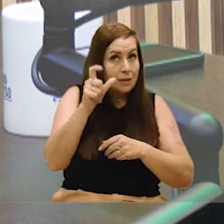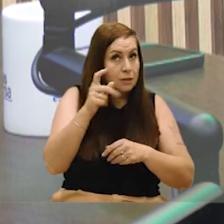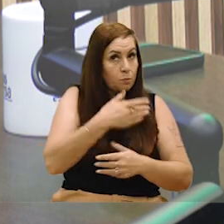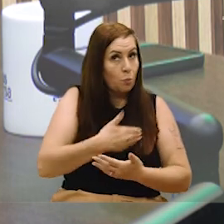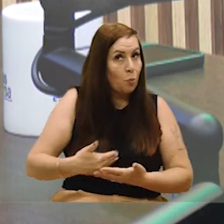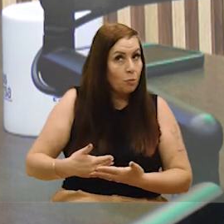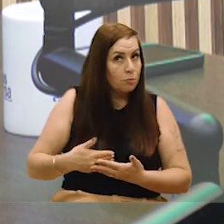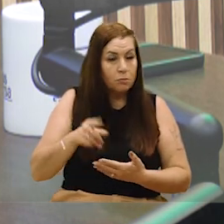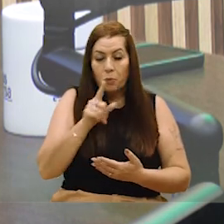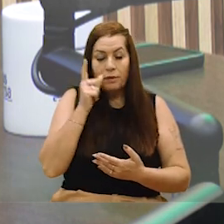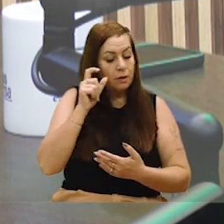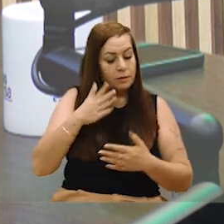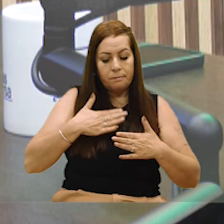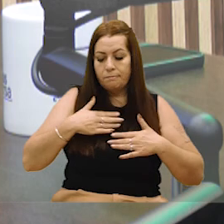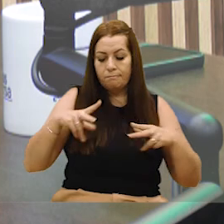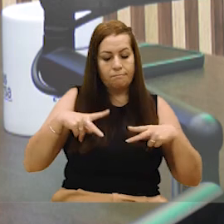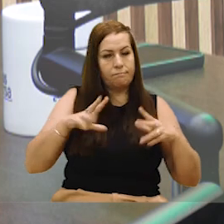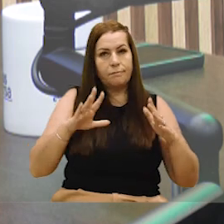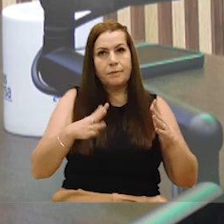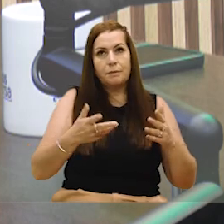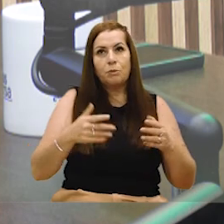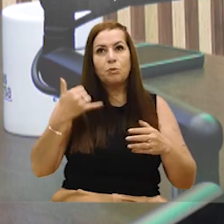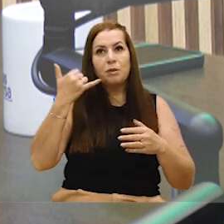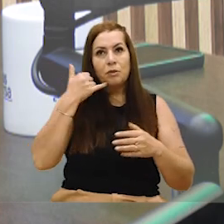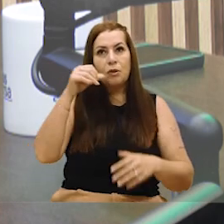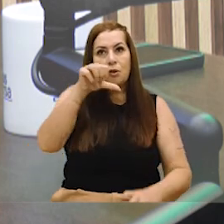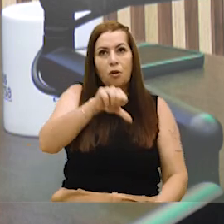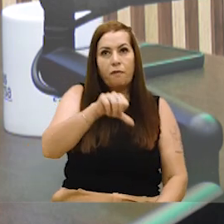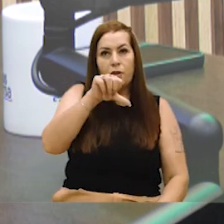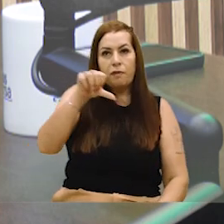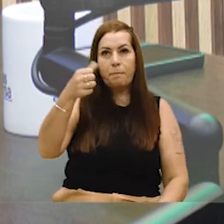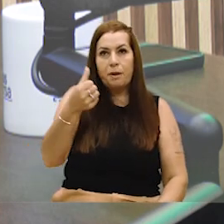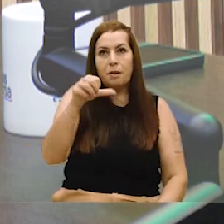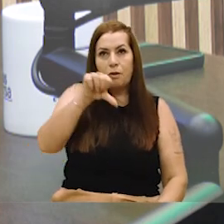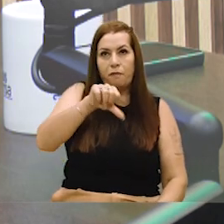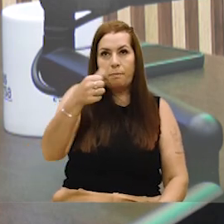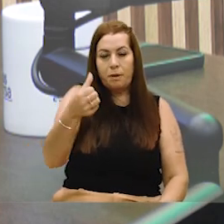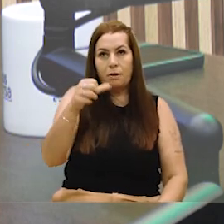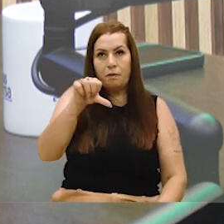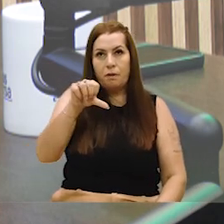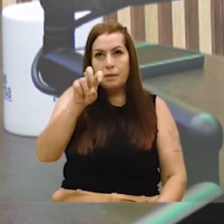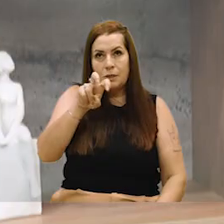pelo interesse público, não é para interesse particular. Então, deixo meu telefone